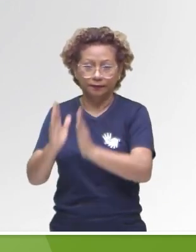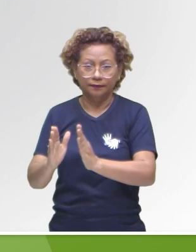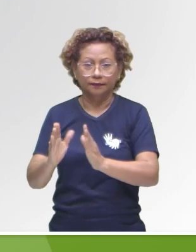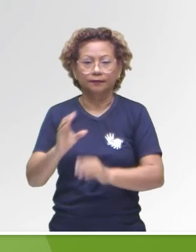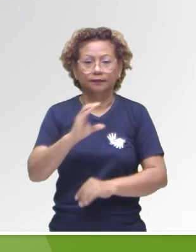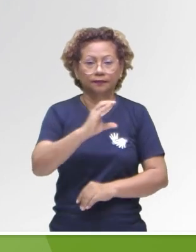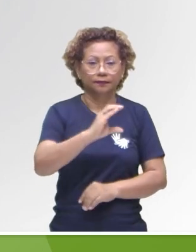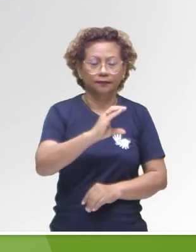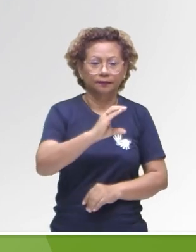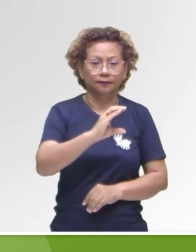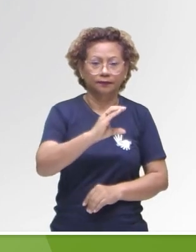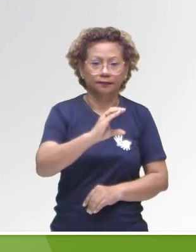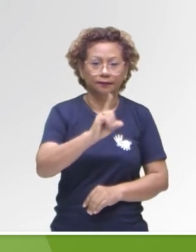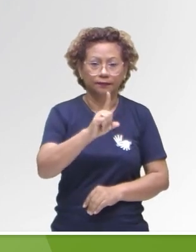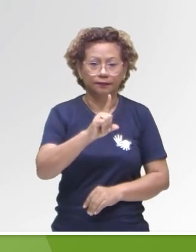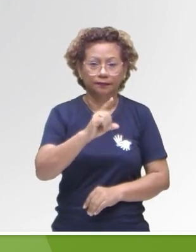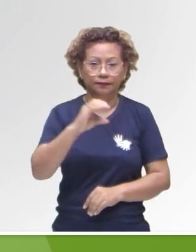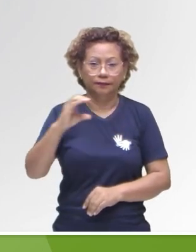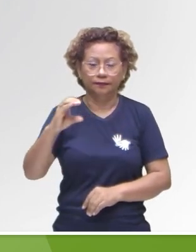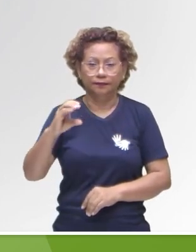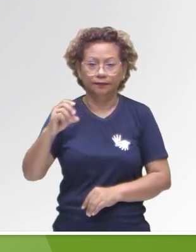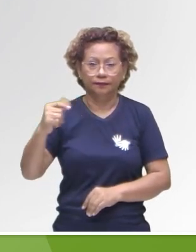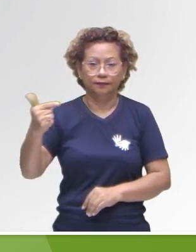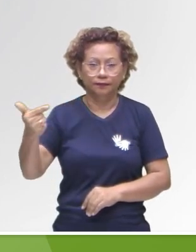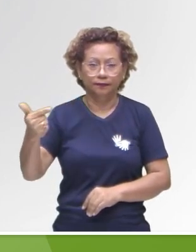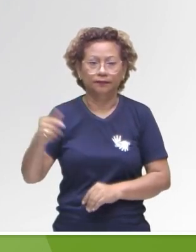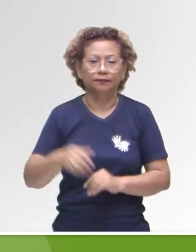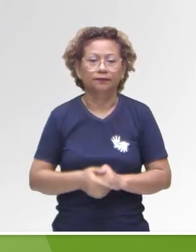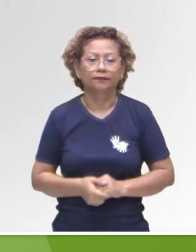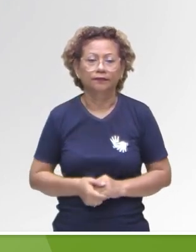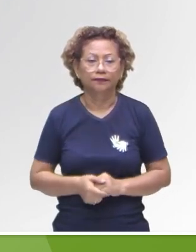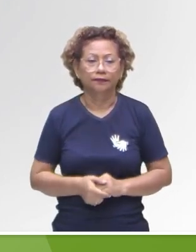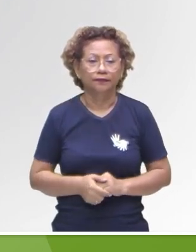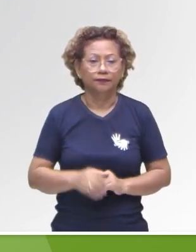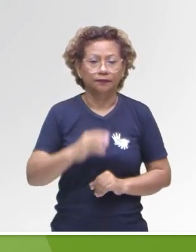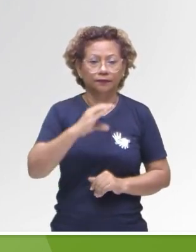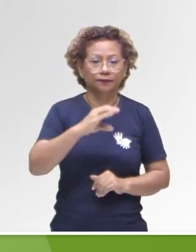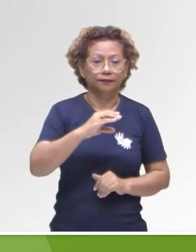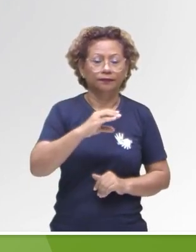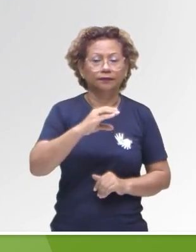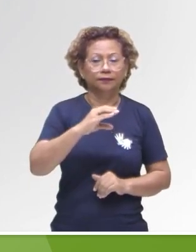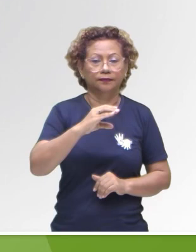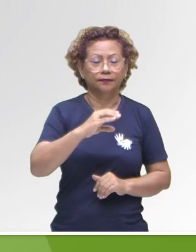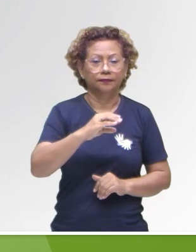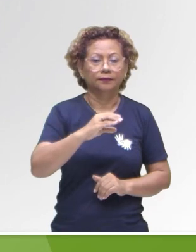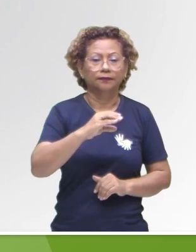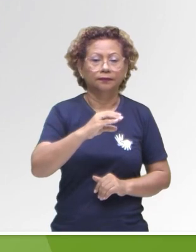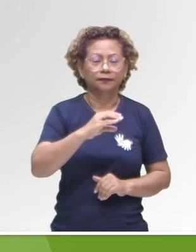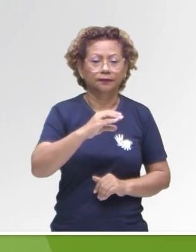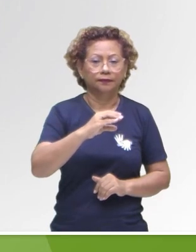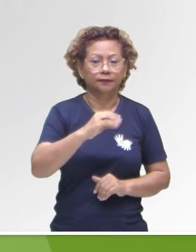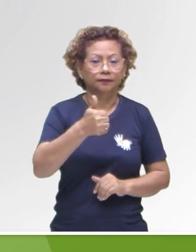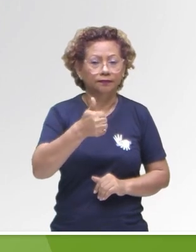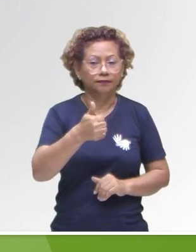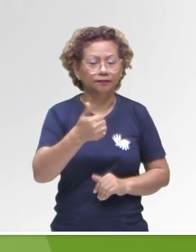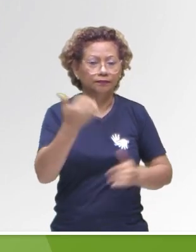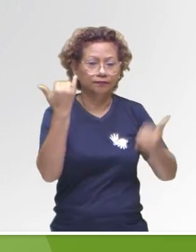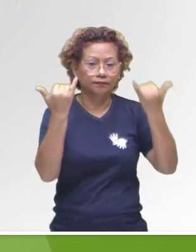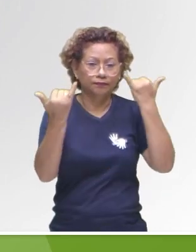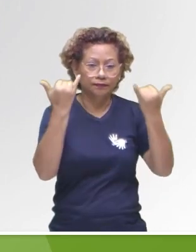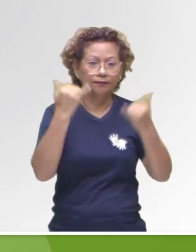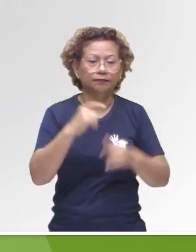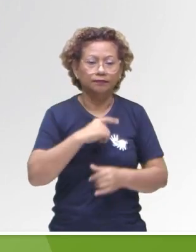e o C2 vale 30. Os capacitores estão ligados a uma DDP de 12 volts. Determine a carga acumulada